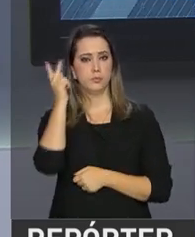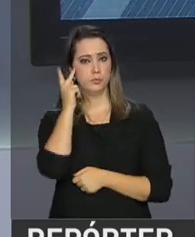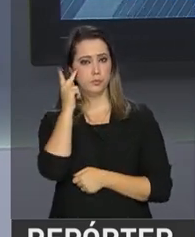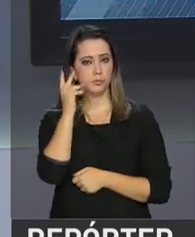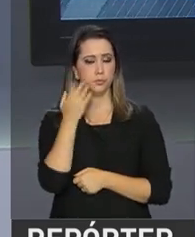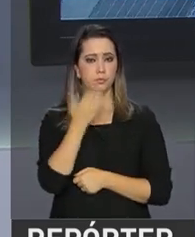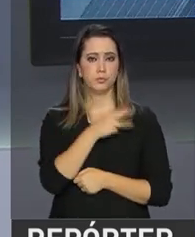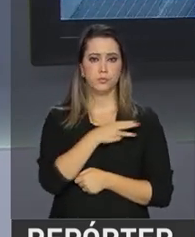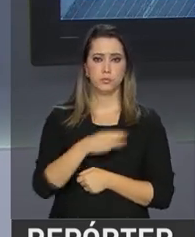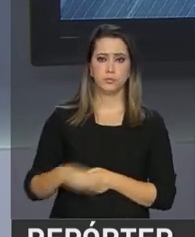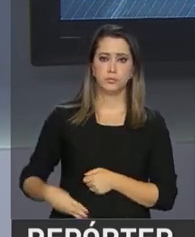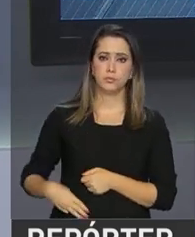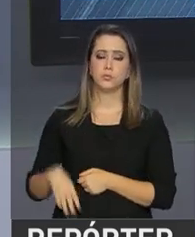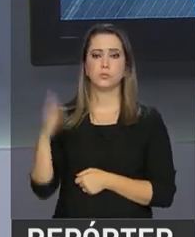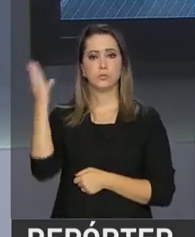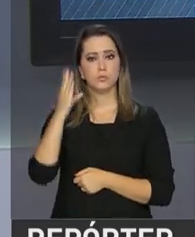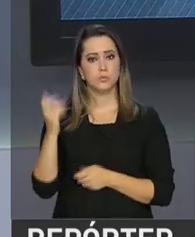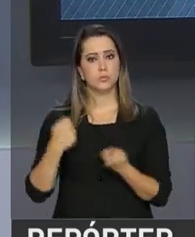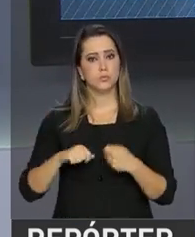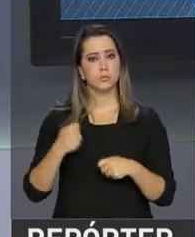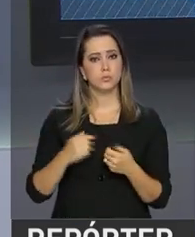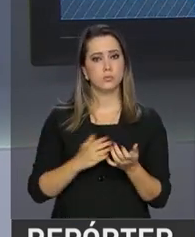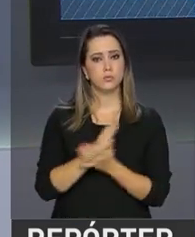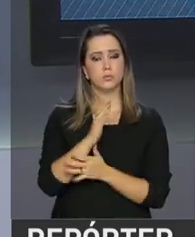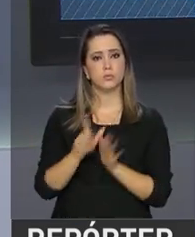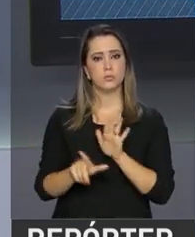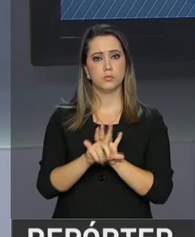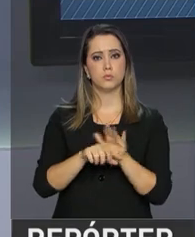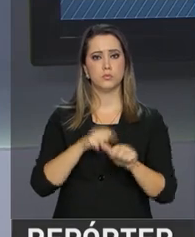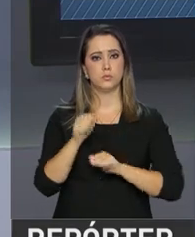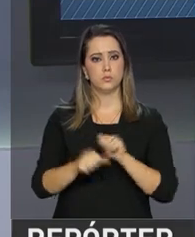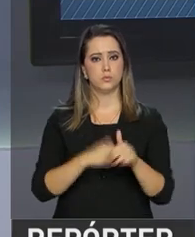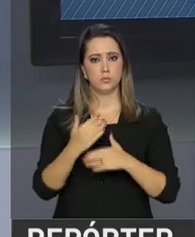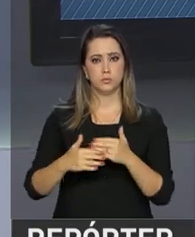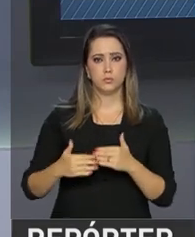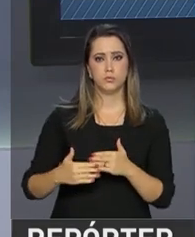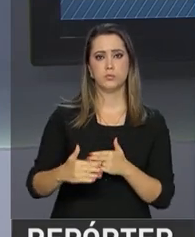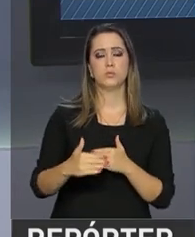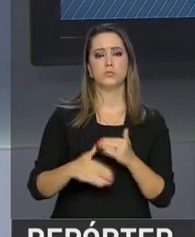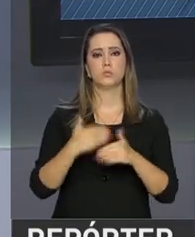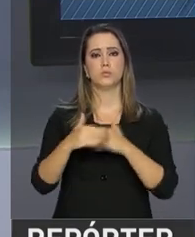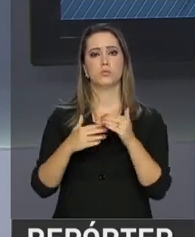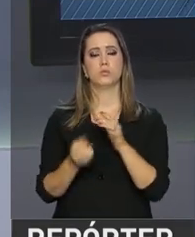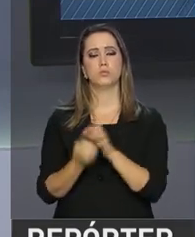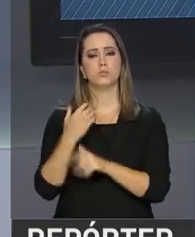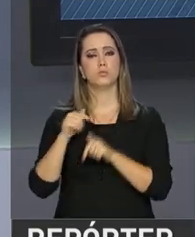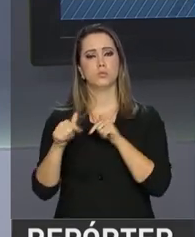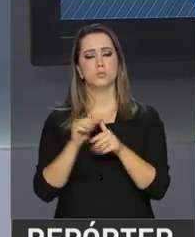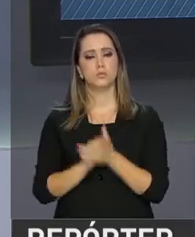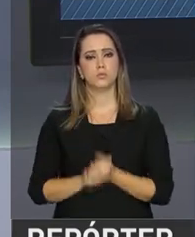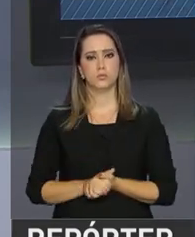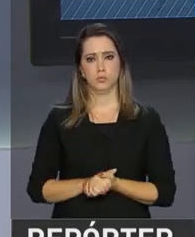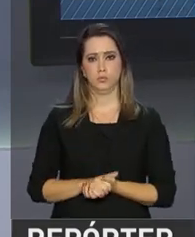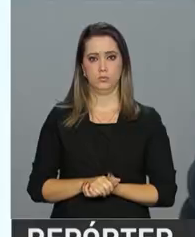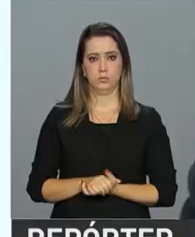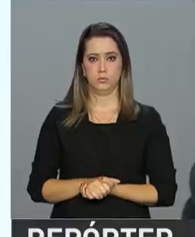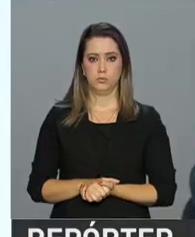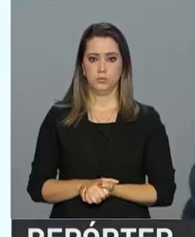São Paulo. Para o ministro, o Brasil precisa aprovar a reforma para continuar crescendo e gerando emprego.